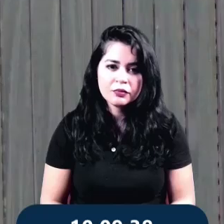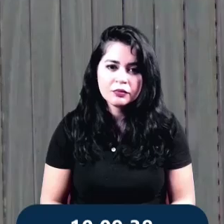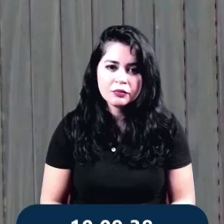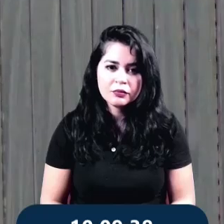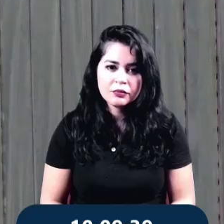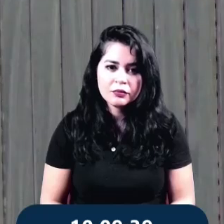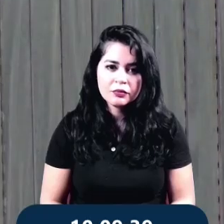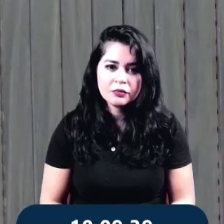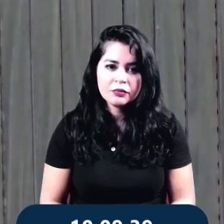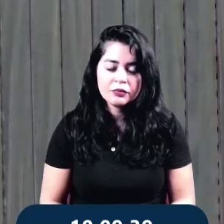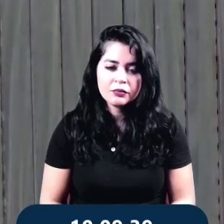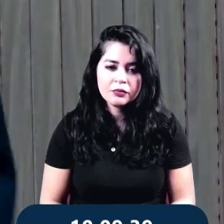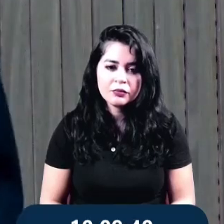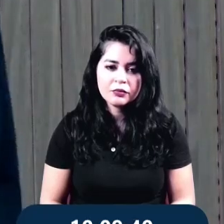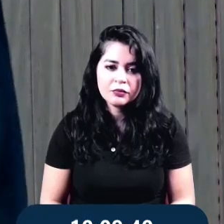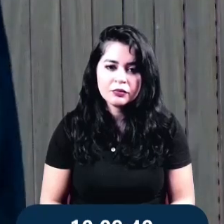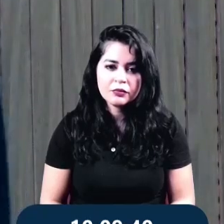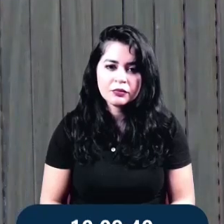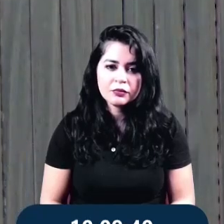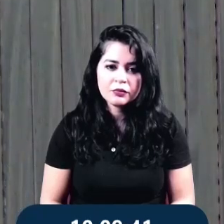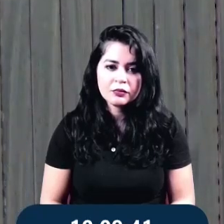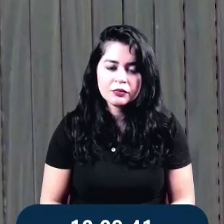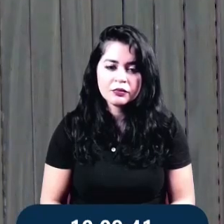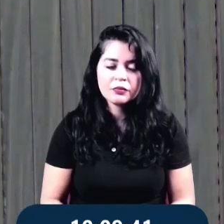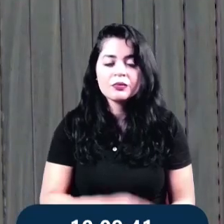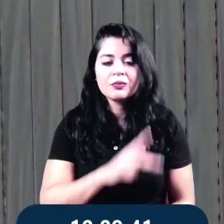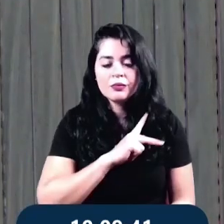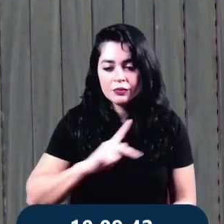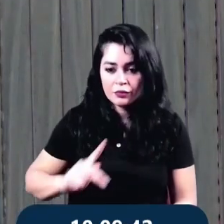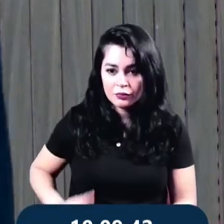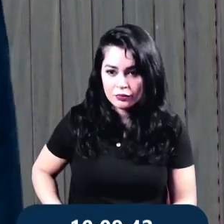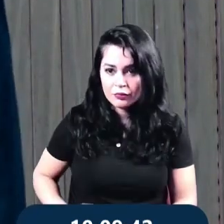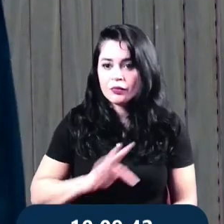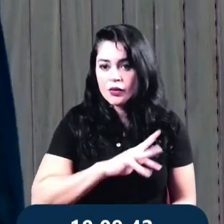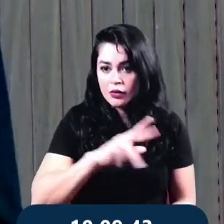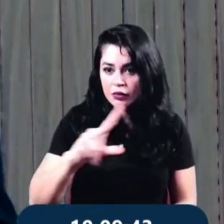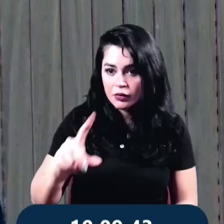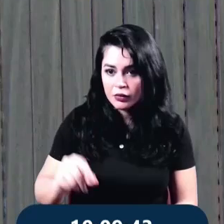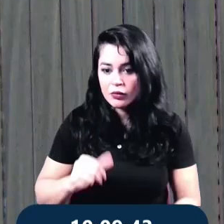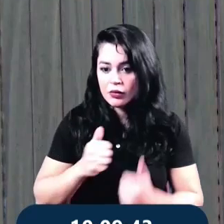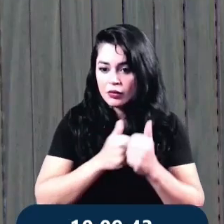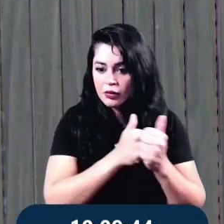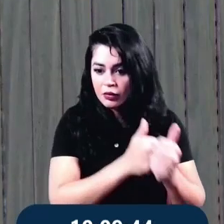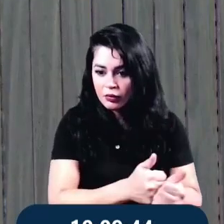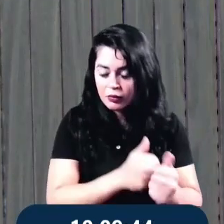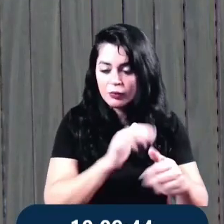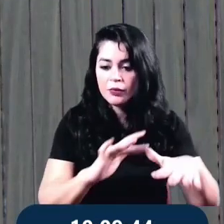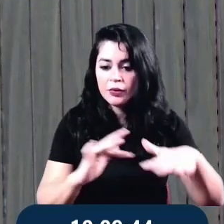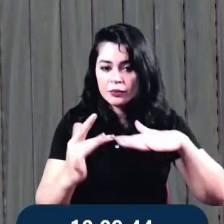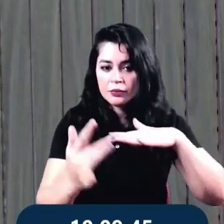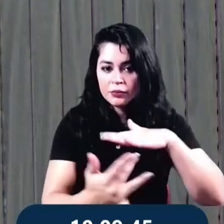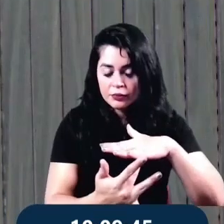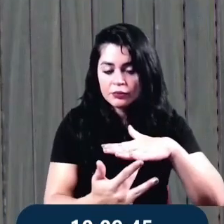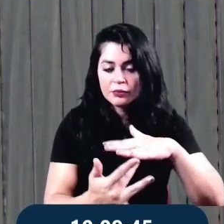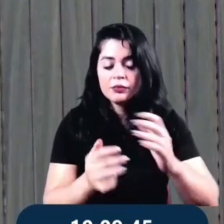quem nos acompanha pelas redes sociais, eu quero primeiramente